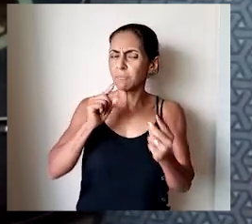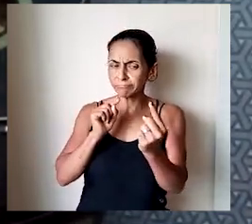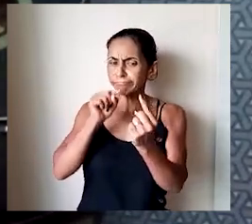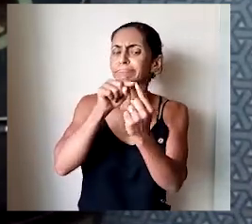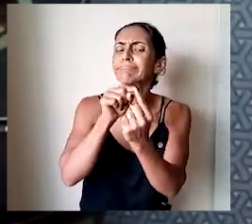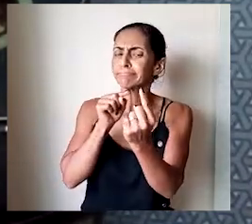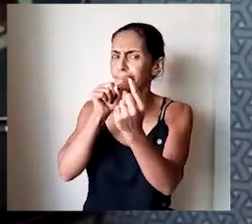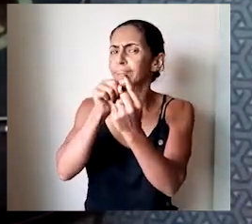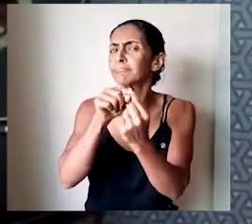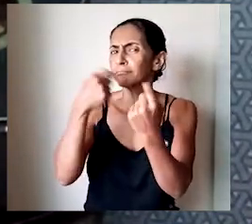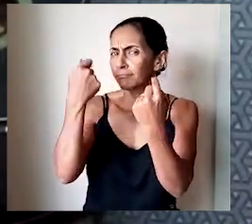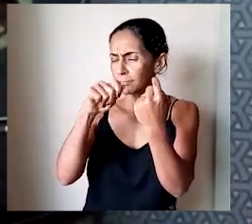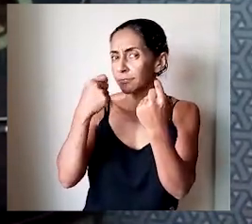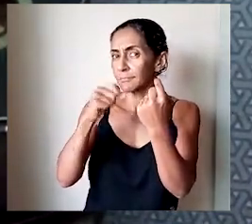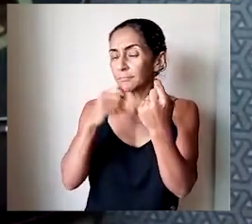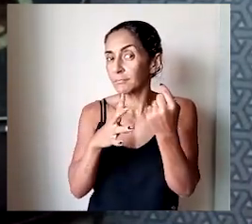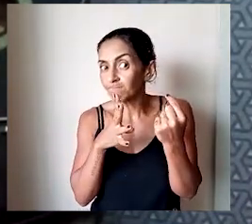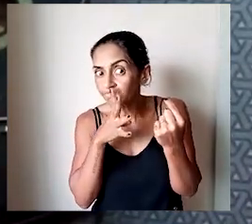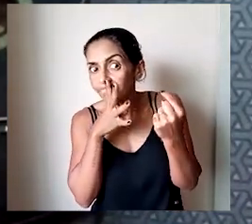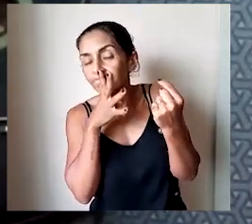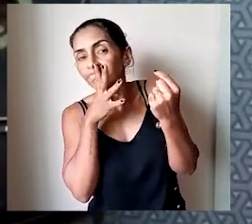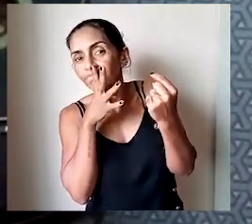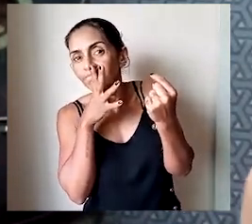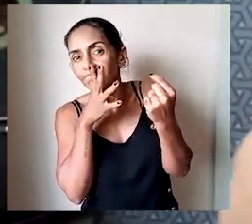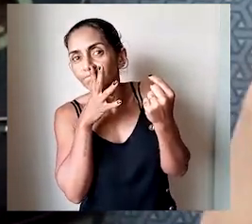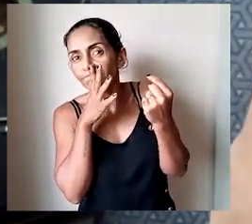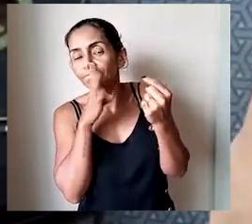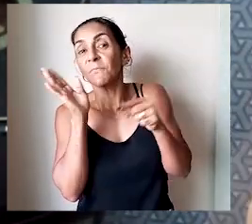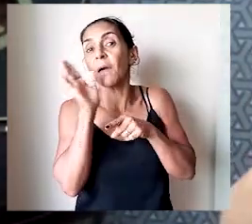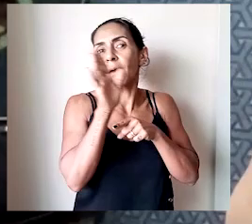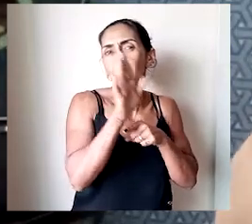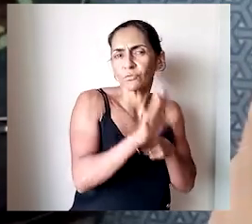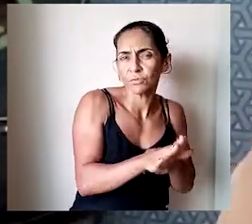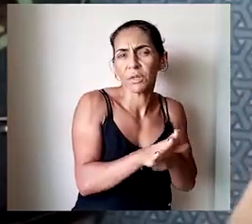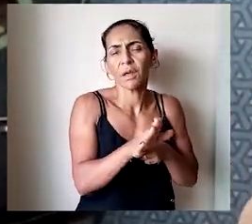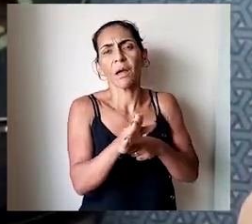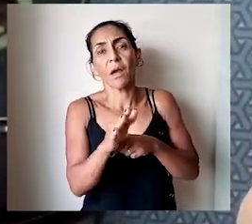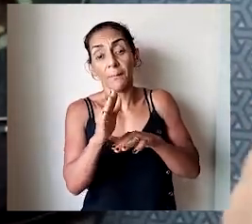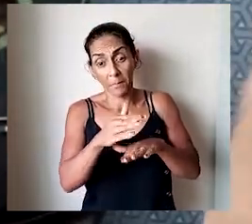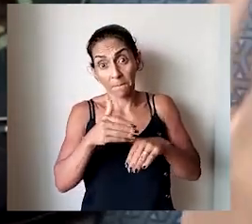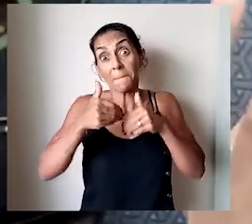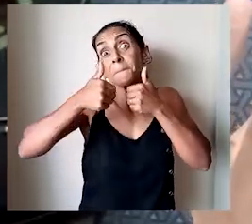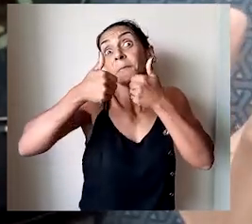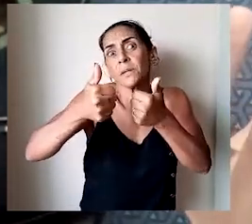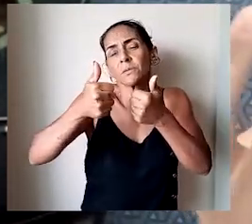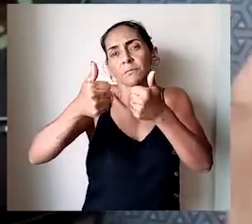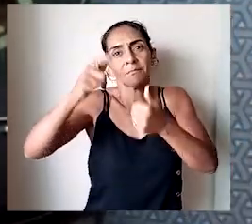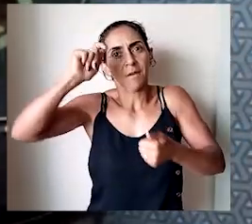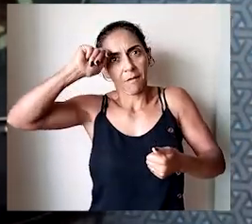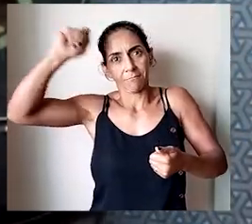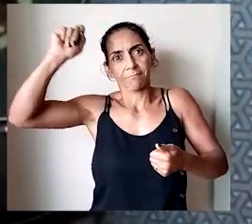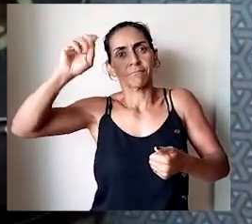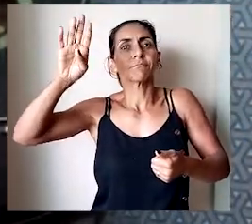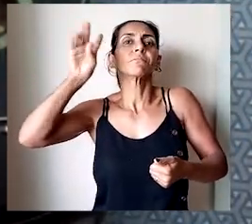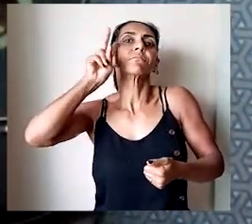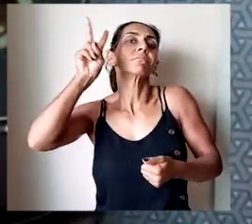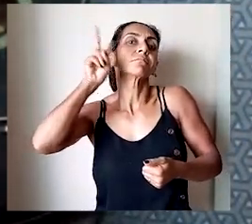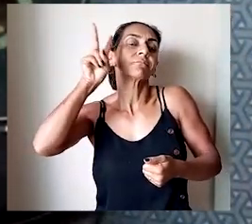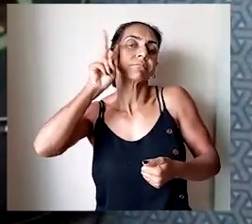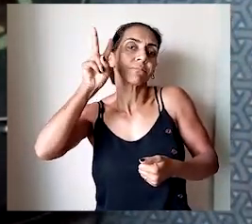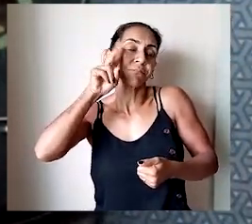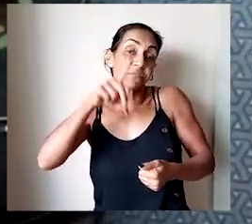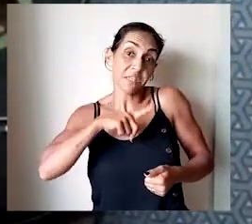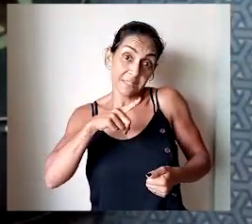ser mexidos, devem ser adicionados ou retirados para ajudar aí na criação, na perfeição dessa obra. Então, tem